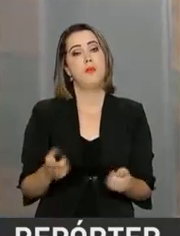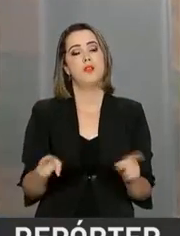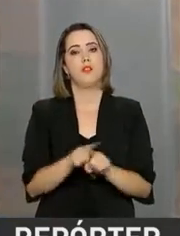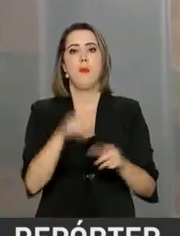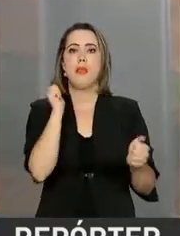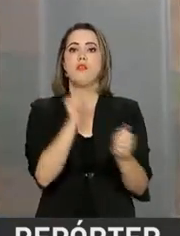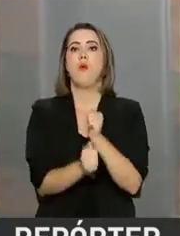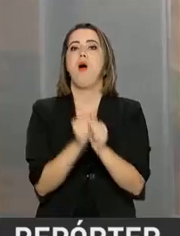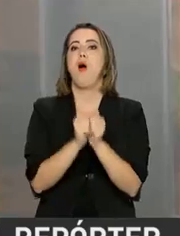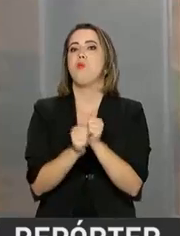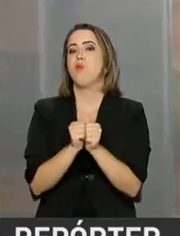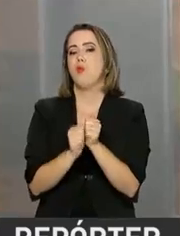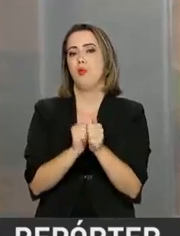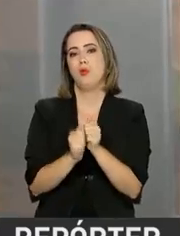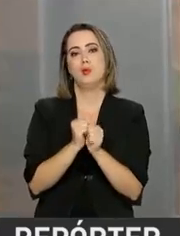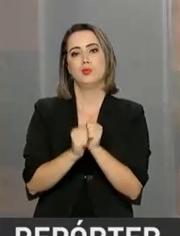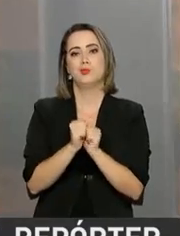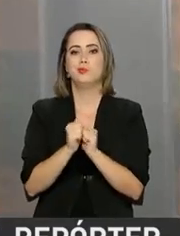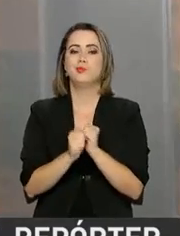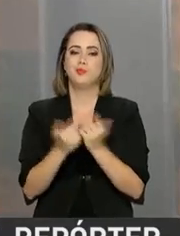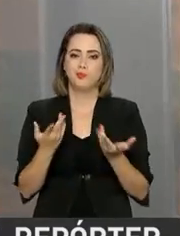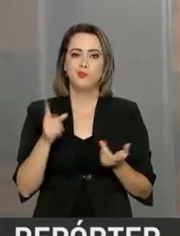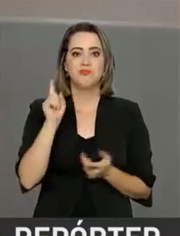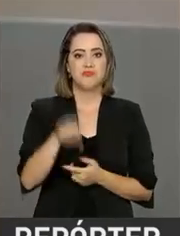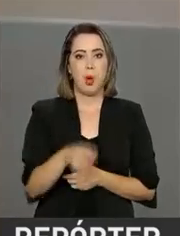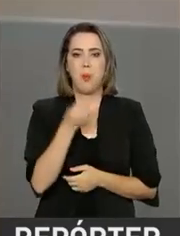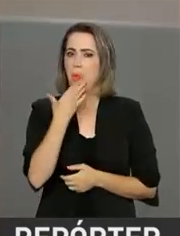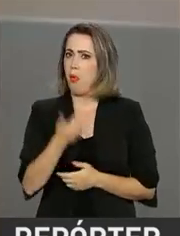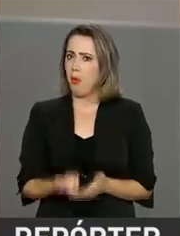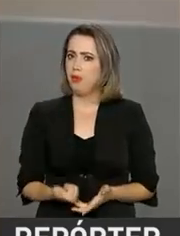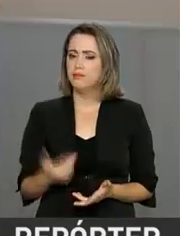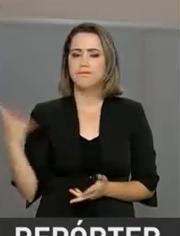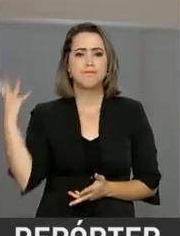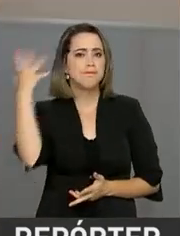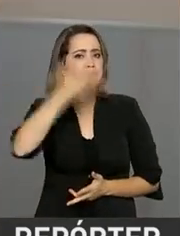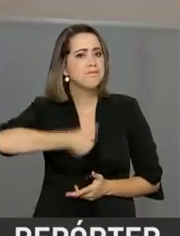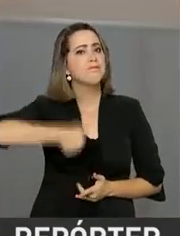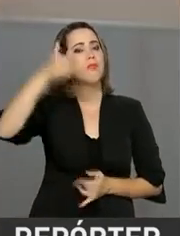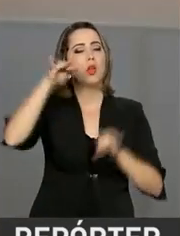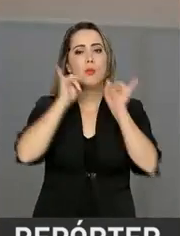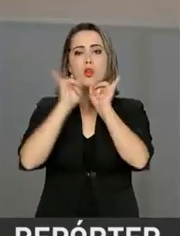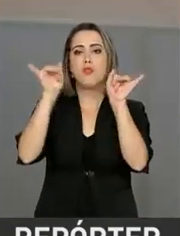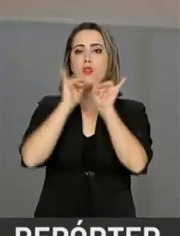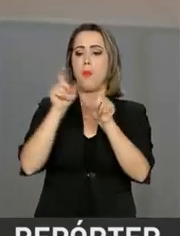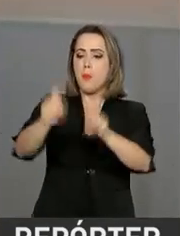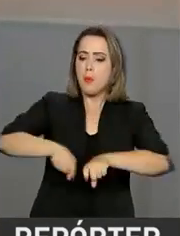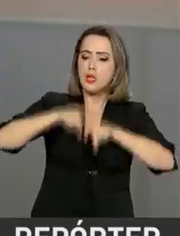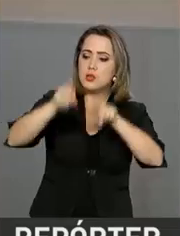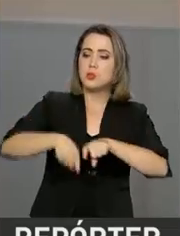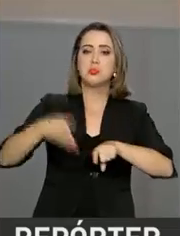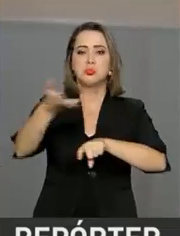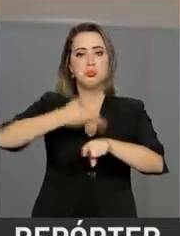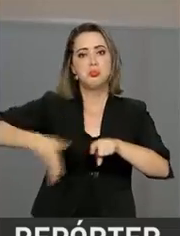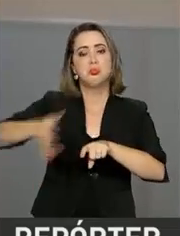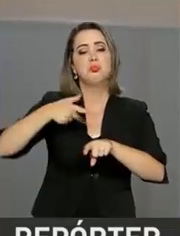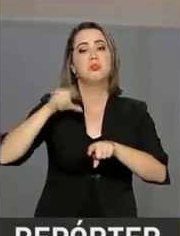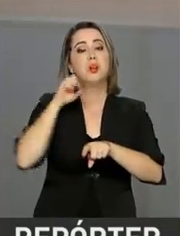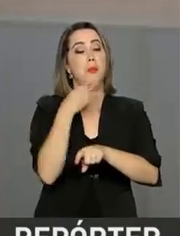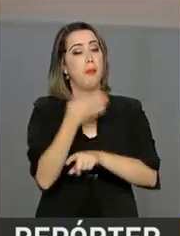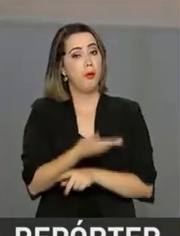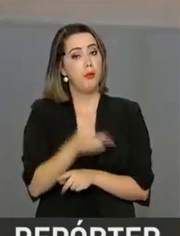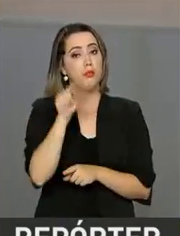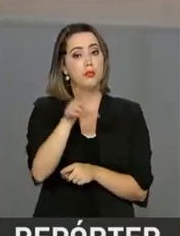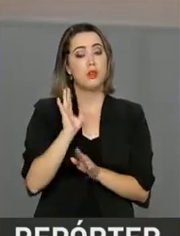arroz, que é nosso hábito alimentar. Então a safra é boa. Excelente notícia para o agronegócio, o que muito